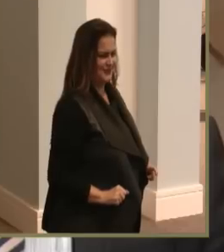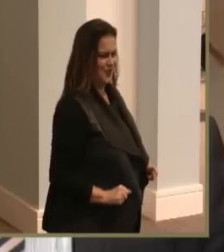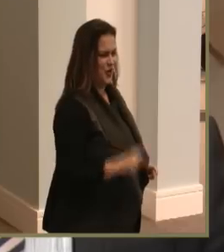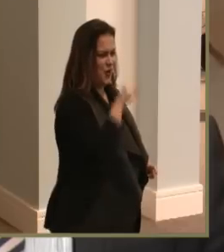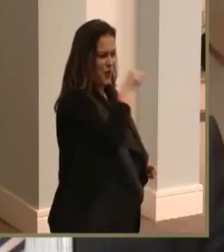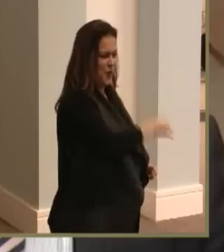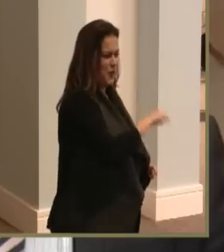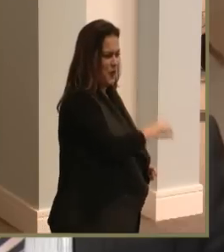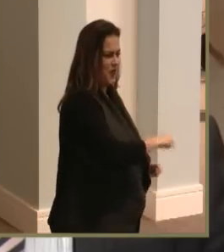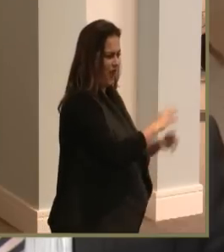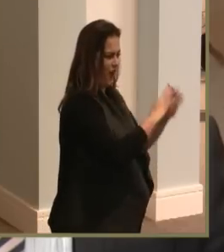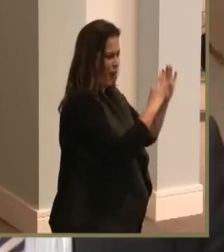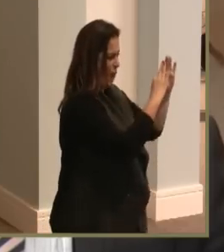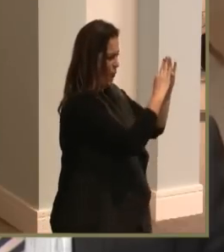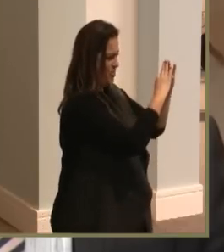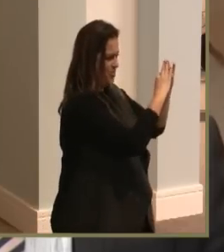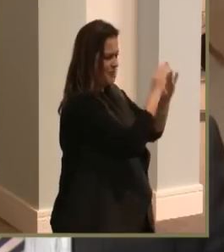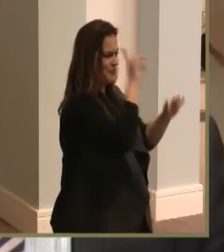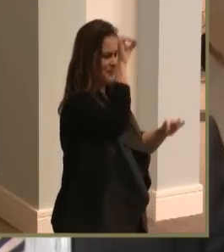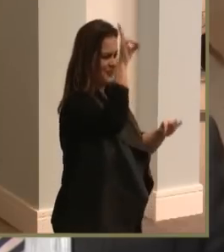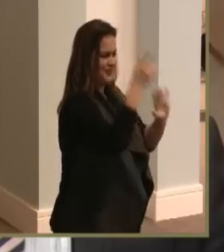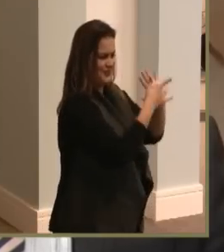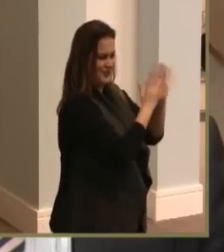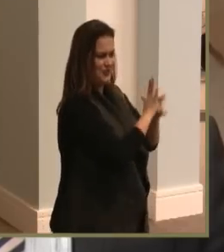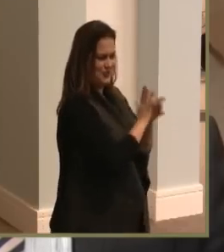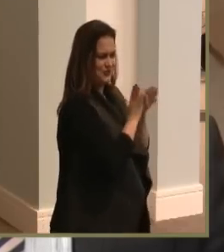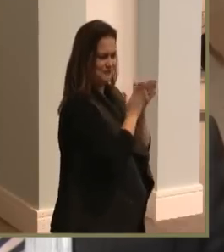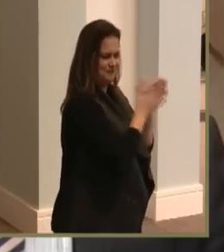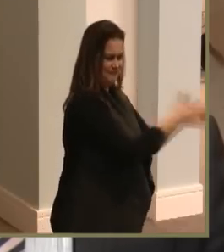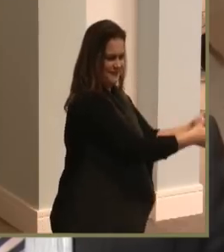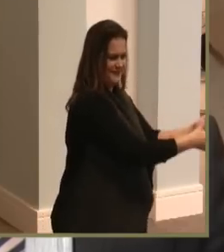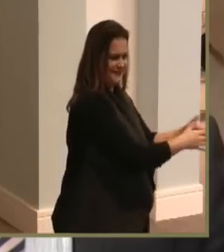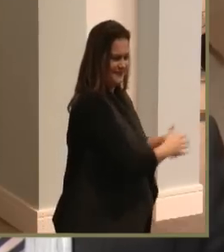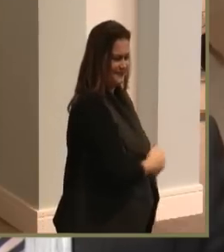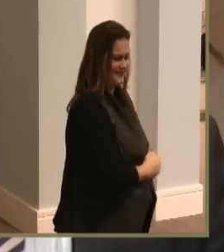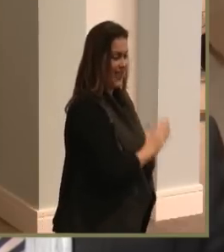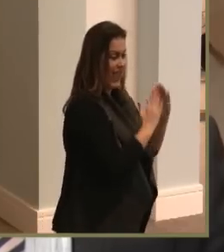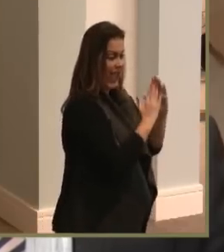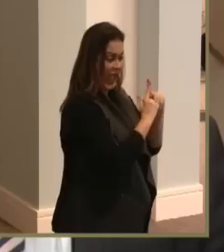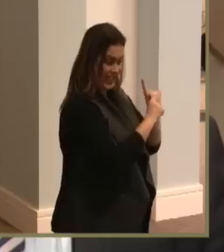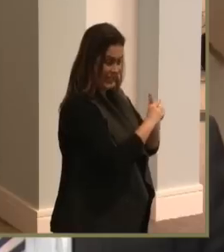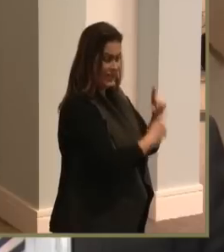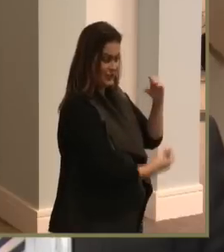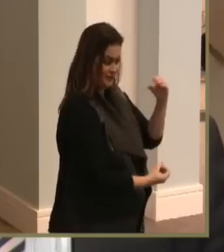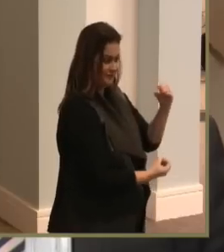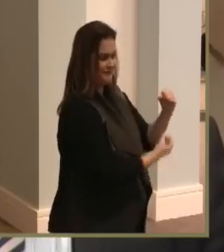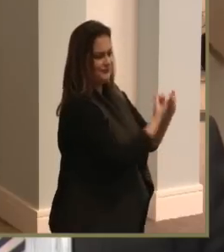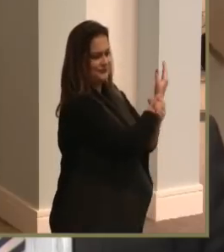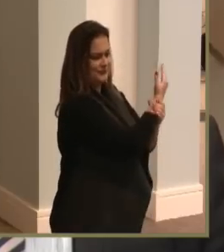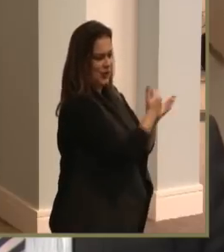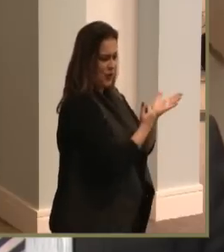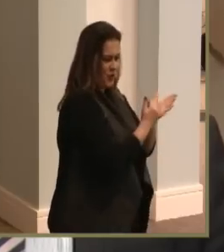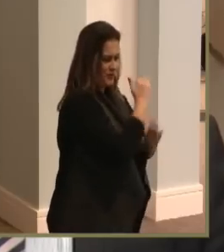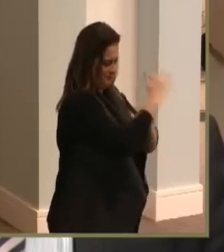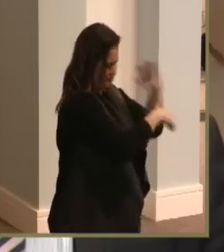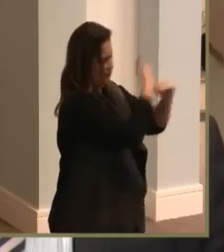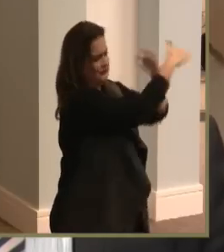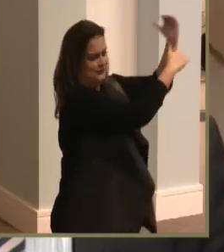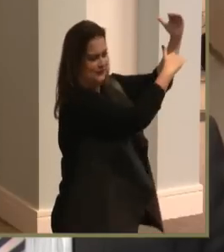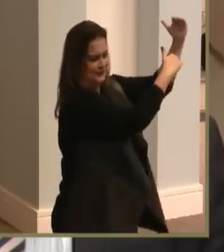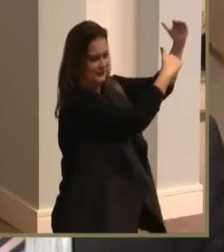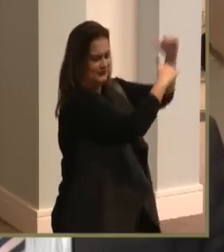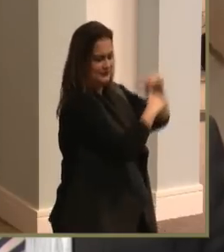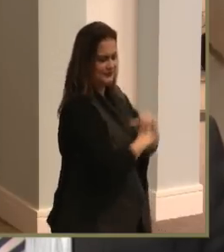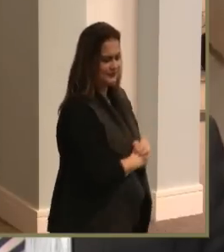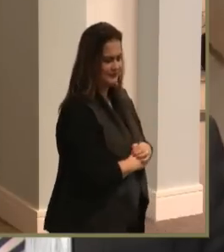Jesus frequentava. A Igreja nasce dando início ao desenvolvimento. Jerusalém foi tomado